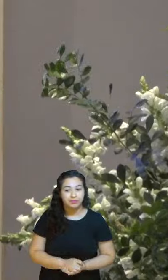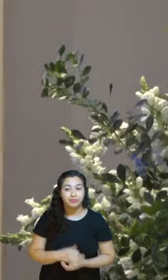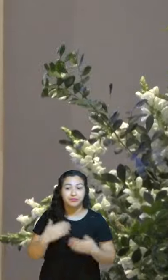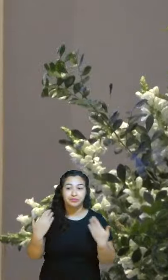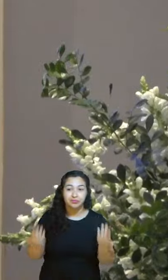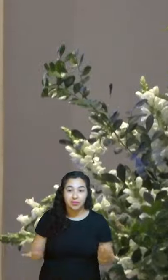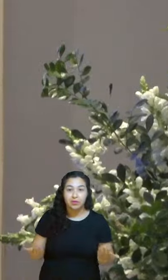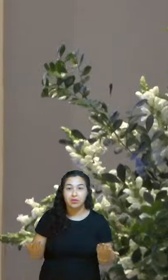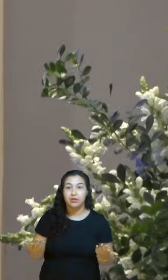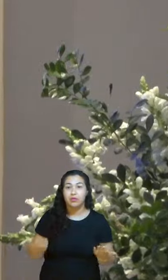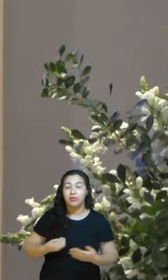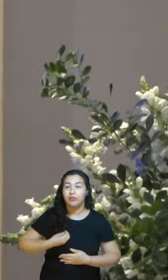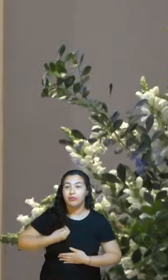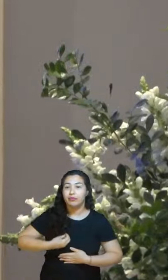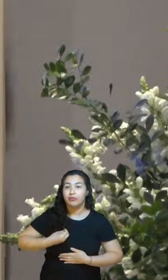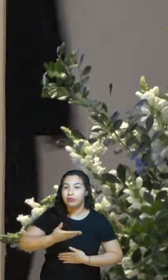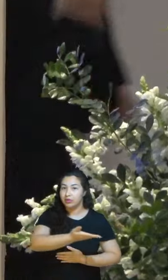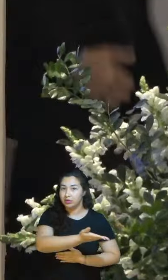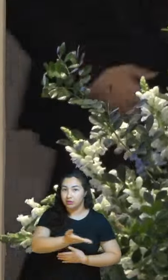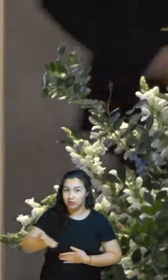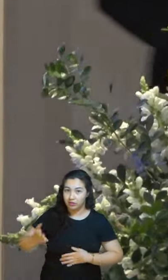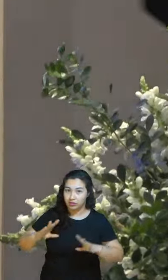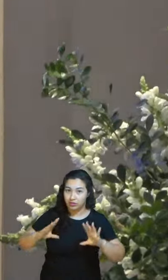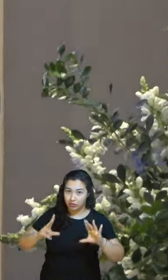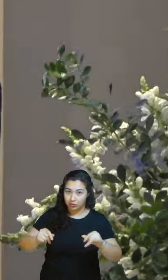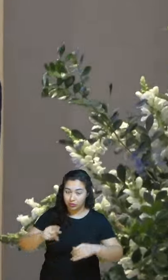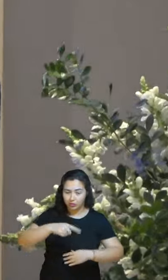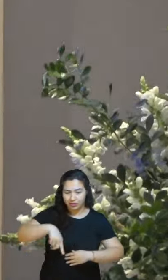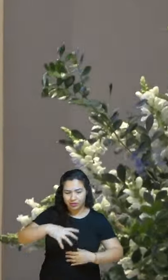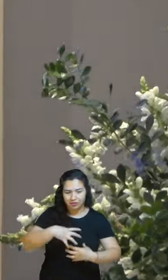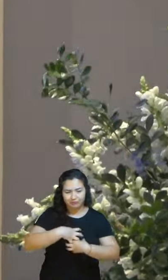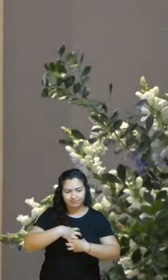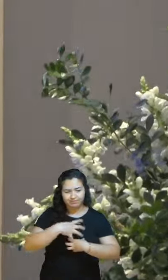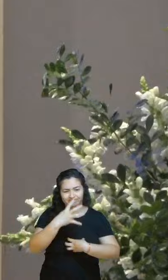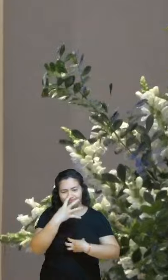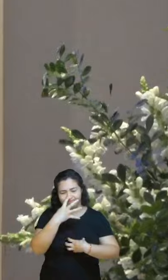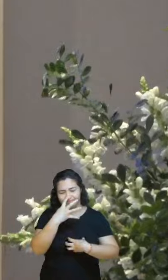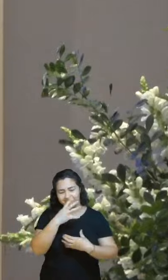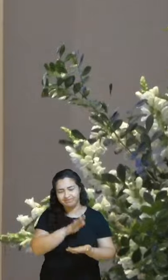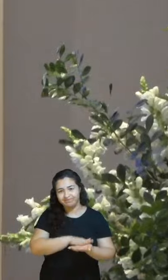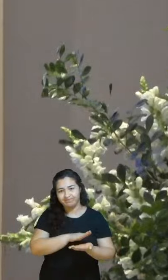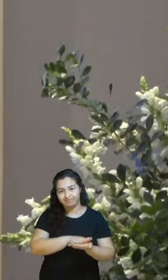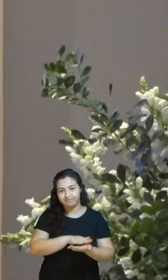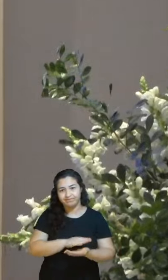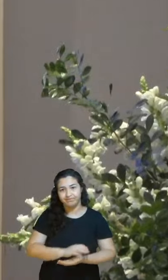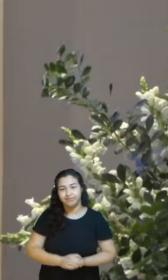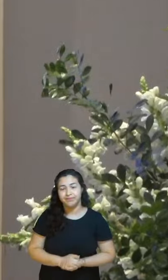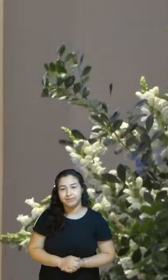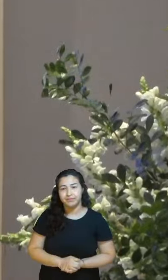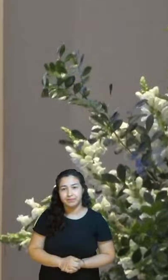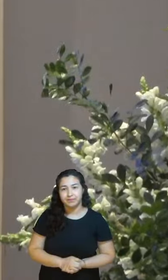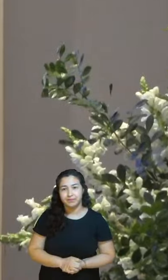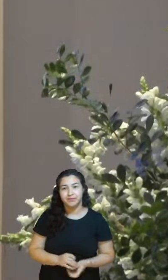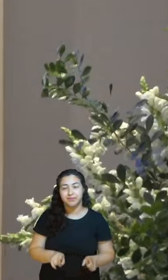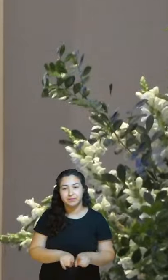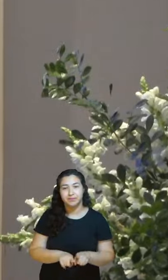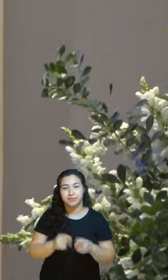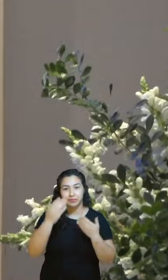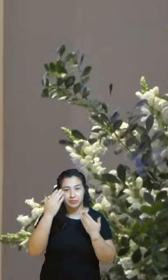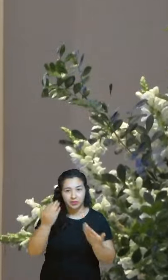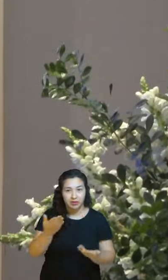vossa excelência aqui nos agrada e nos honra também agradecer a participação da